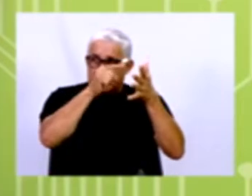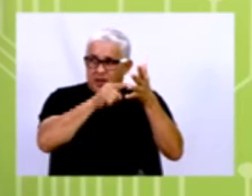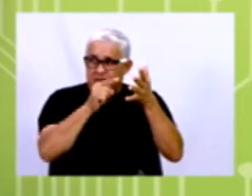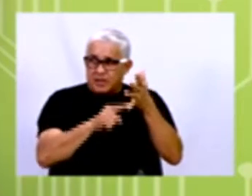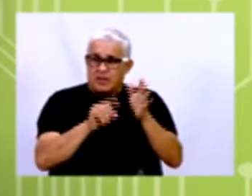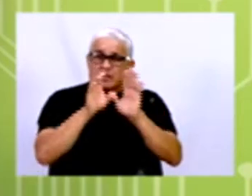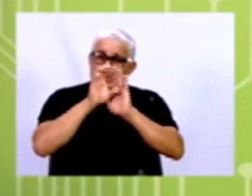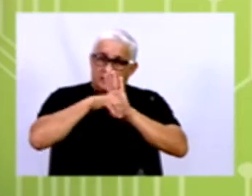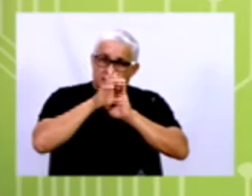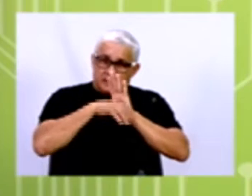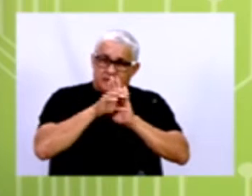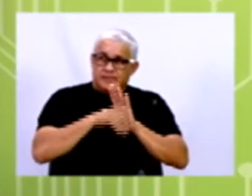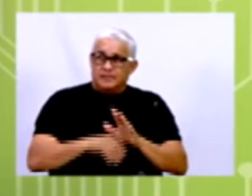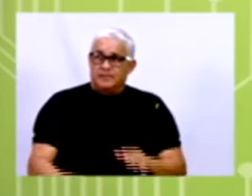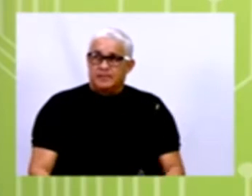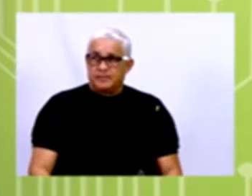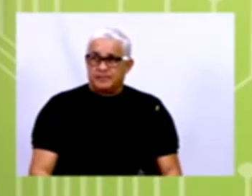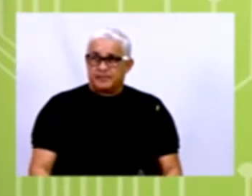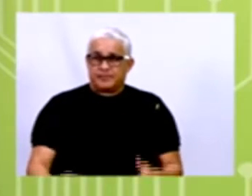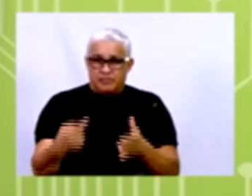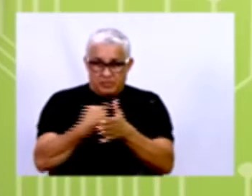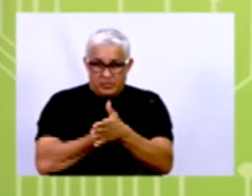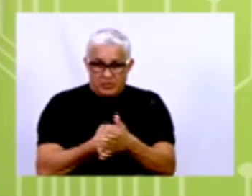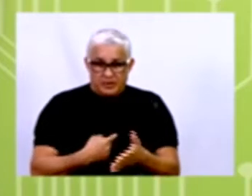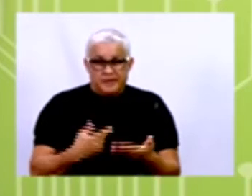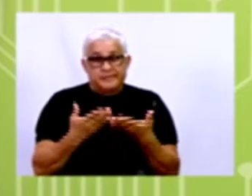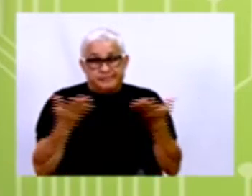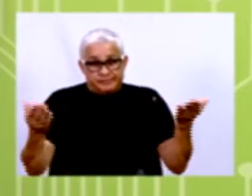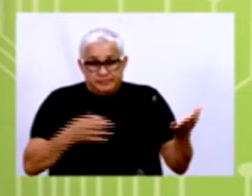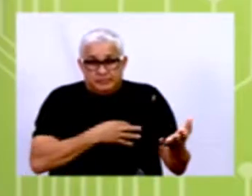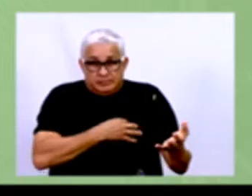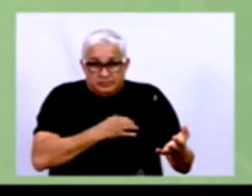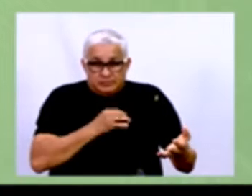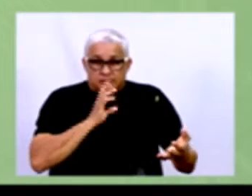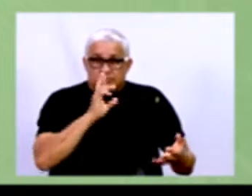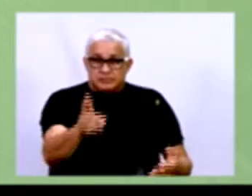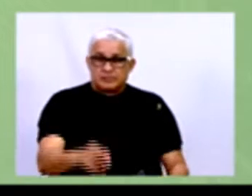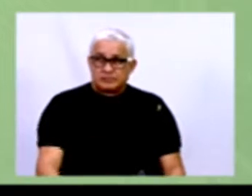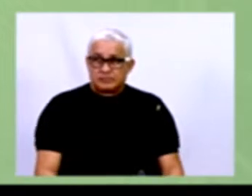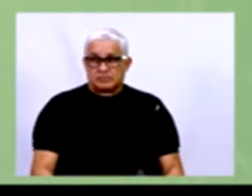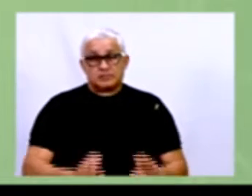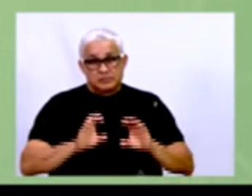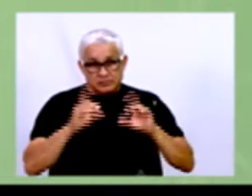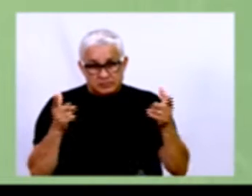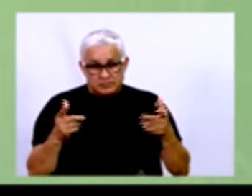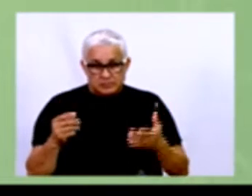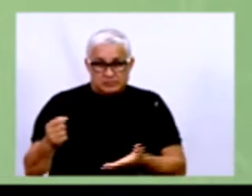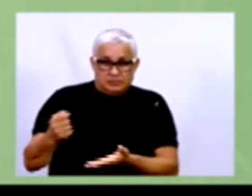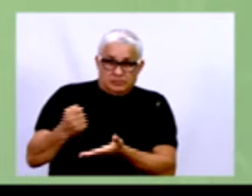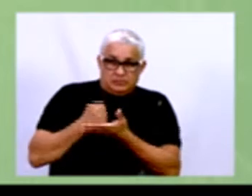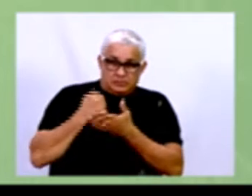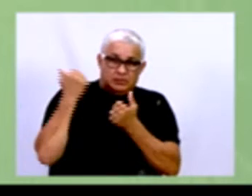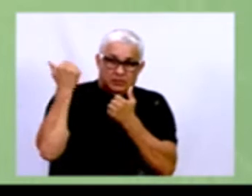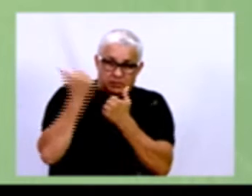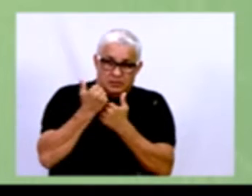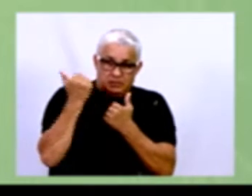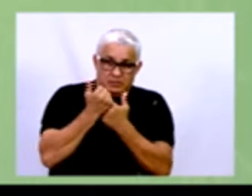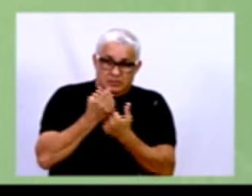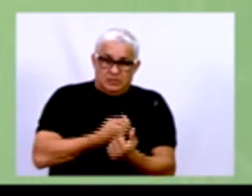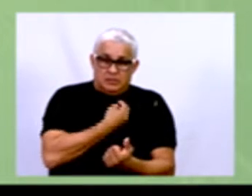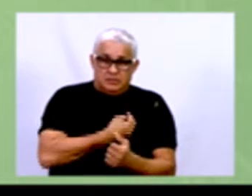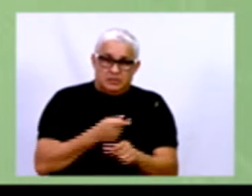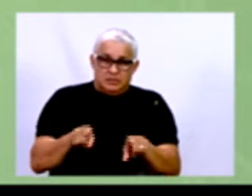aí. Questionamentos estamos à disposição. Obviamente, com o auxílio dos nossos tutores presenciais à